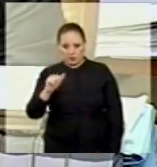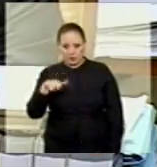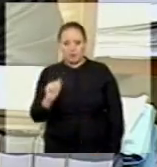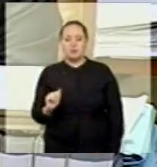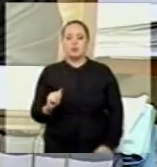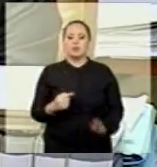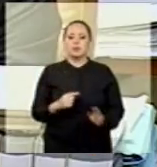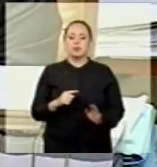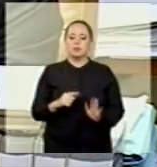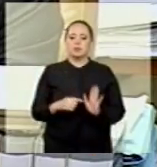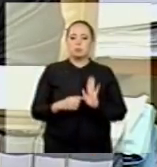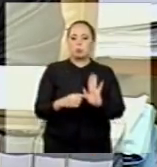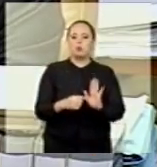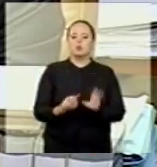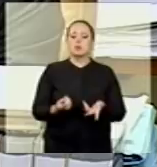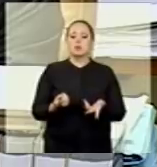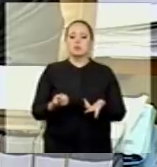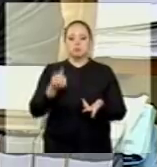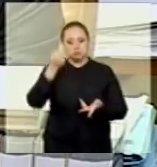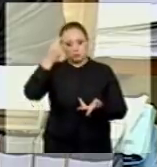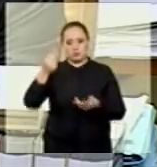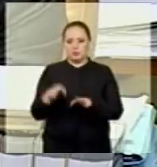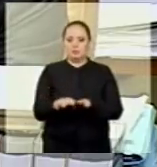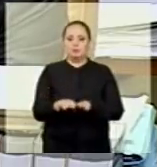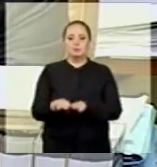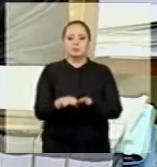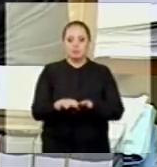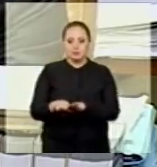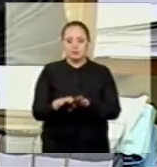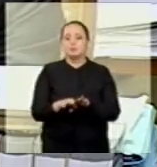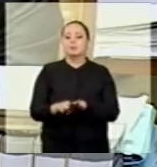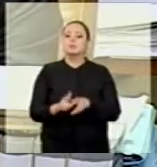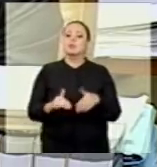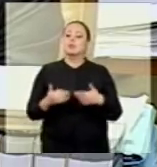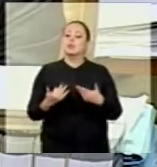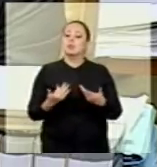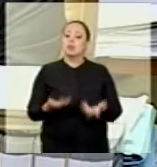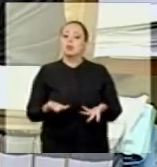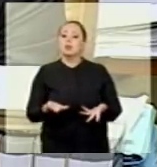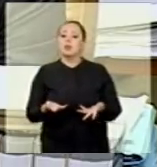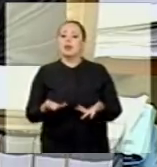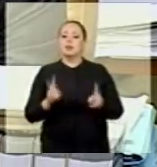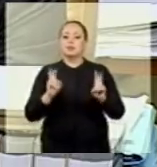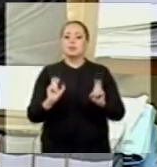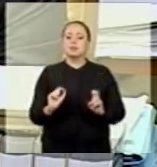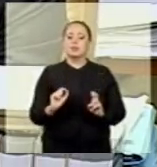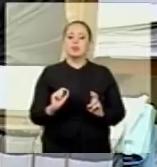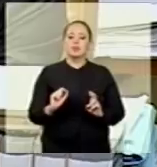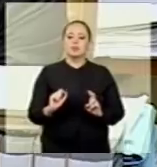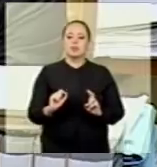vetor axiológico da igualdade, em ordem a viabilizar desse modo em relação a quem pratica